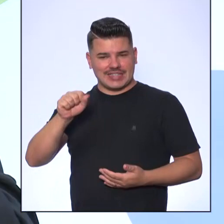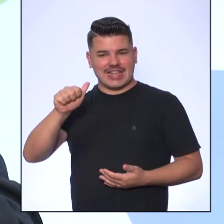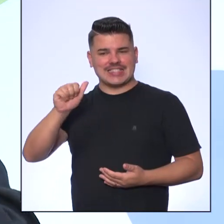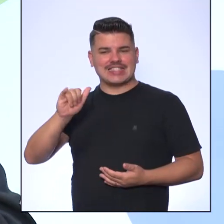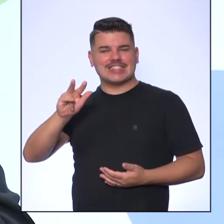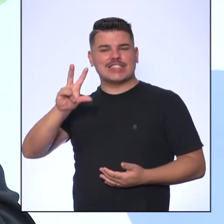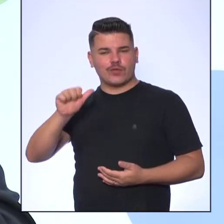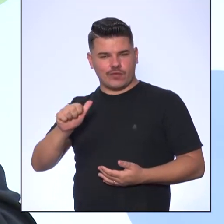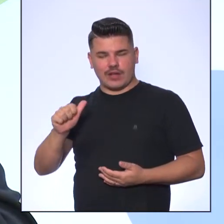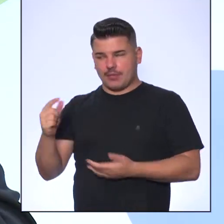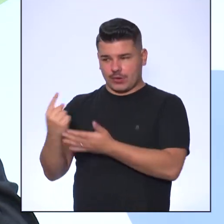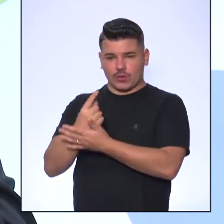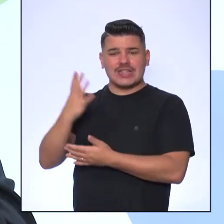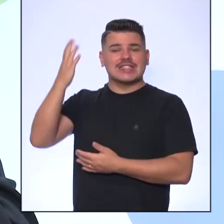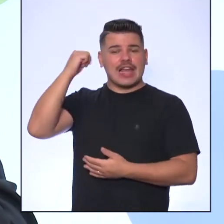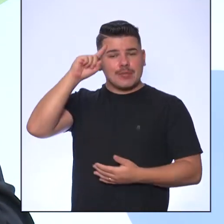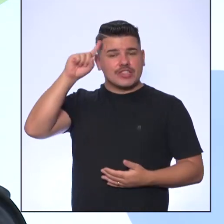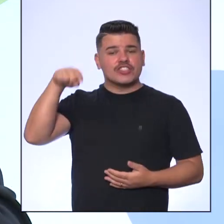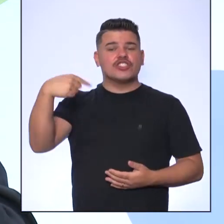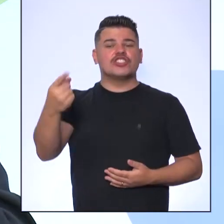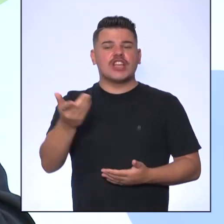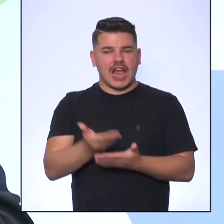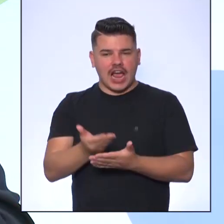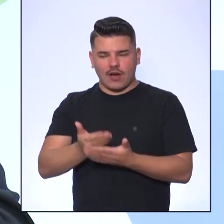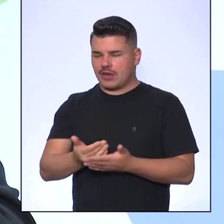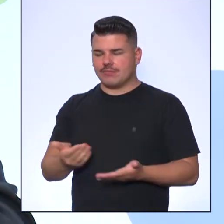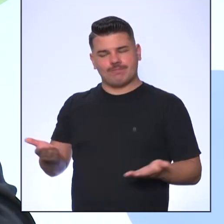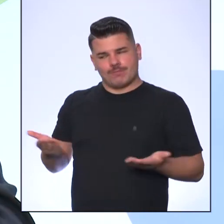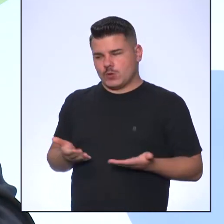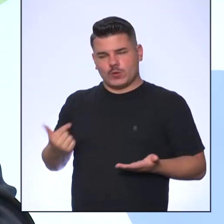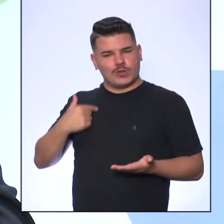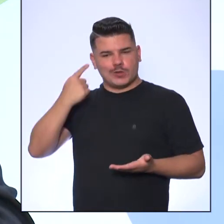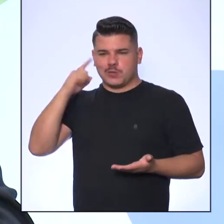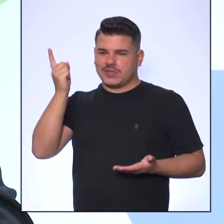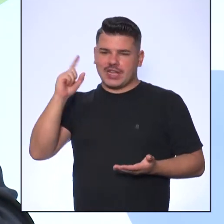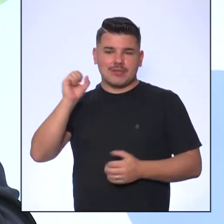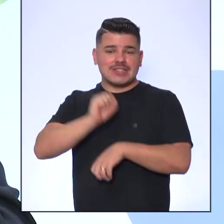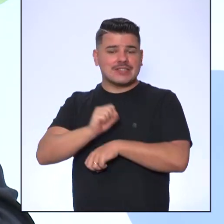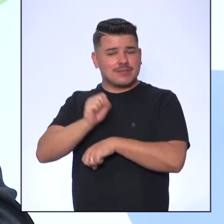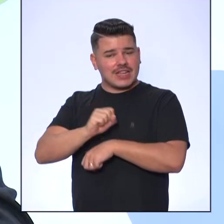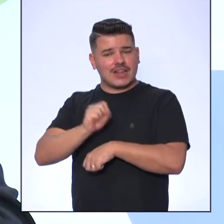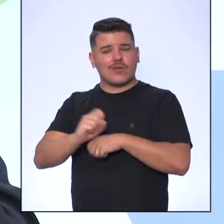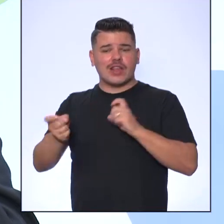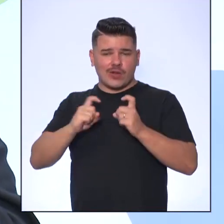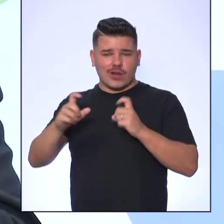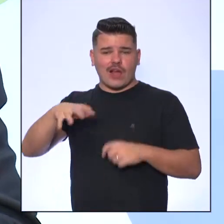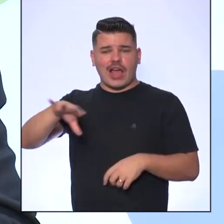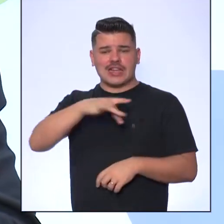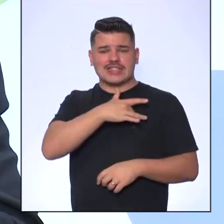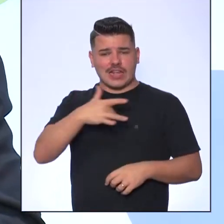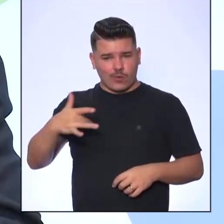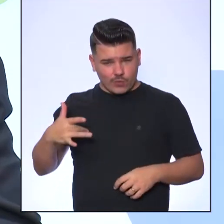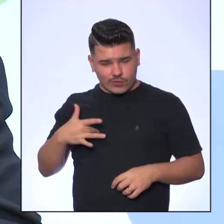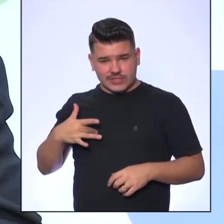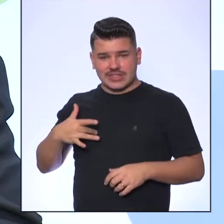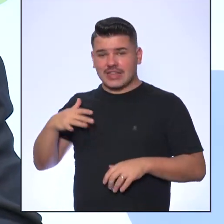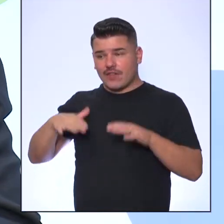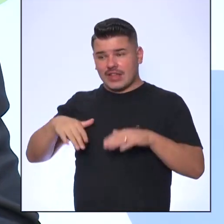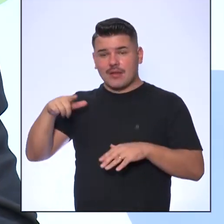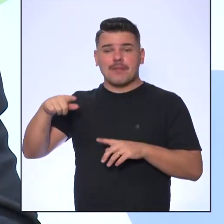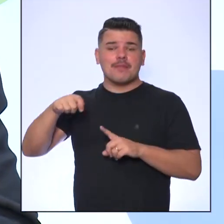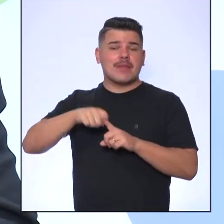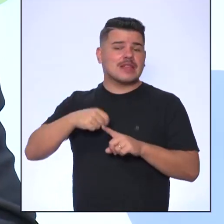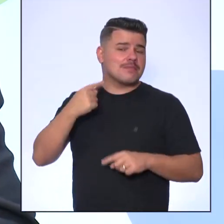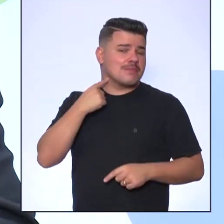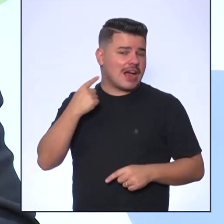você sabe quando vai voltar às aulas? Nós não podemos afirmar hoje, a gente está aguardando a saúde. Certamente não volta no mês de maio,